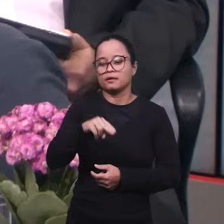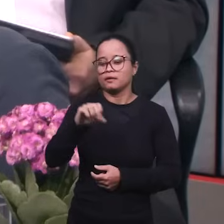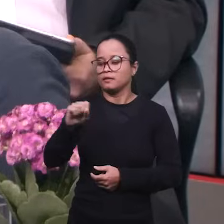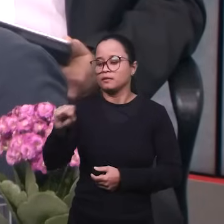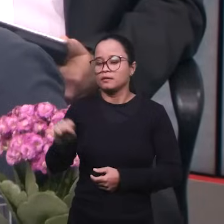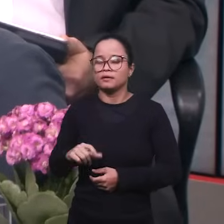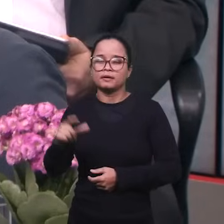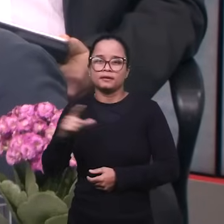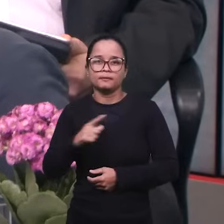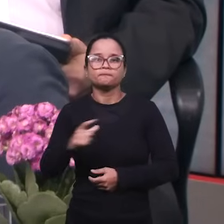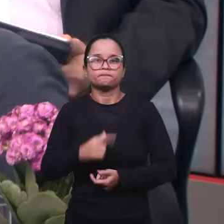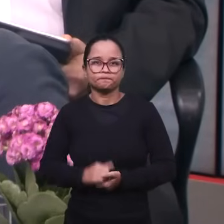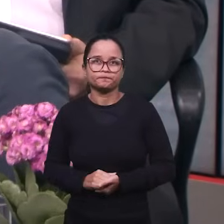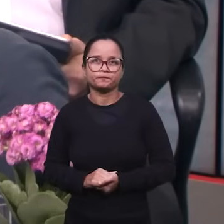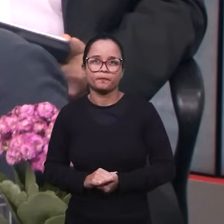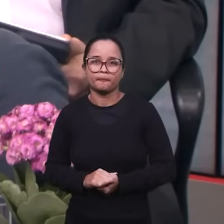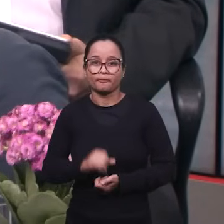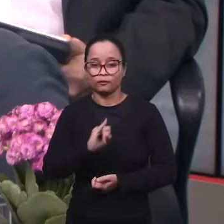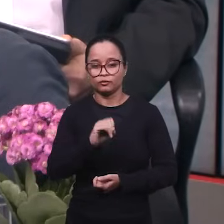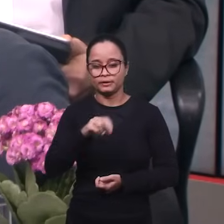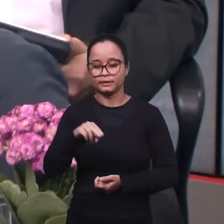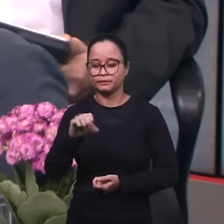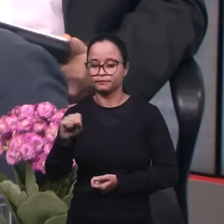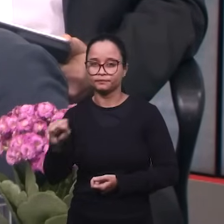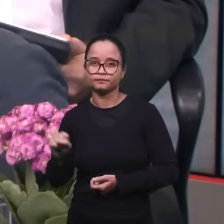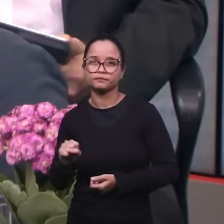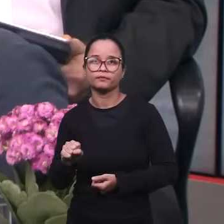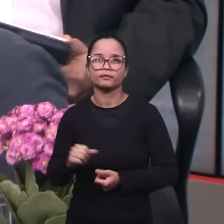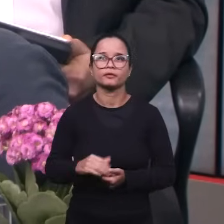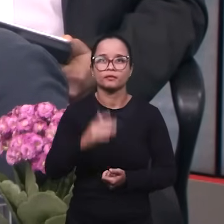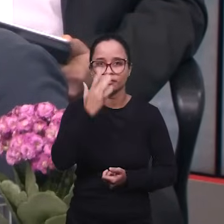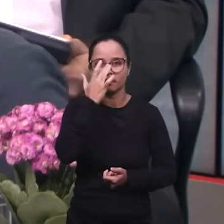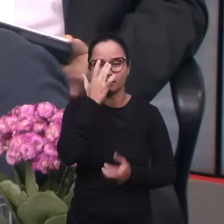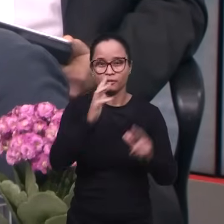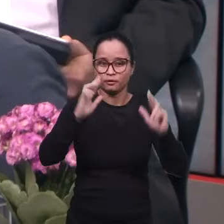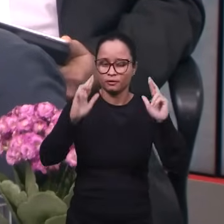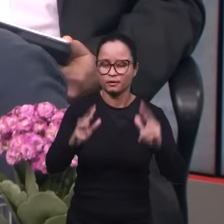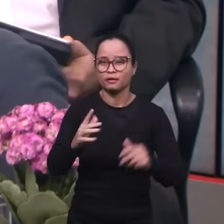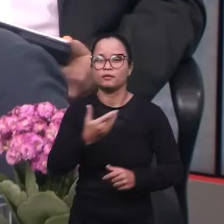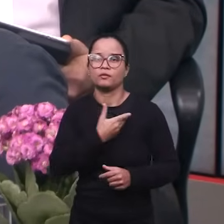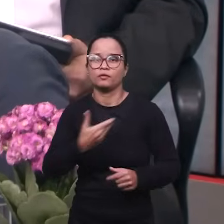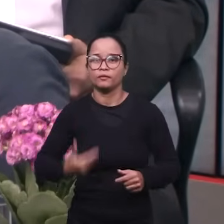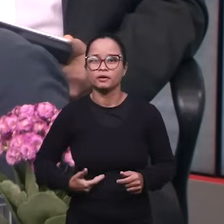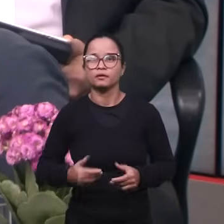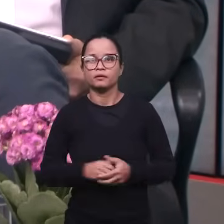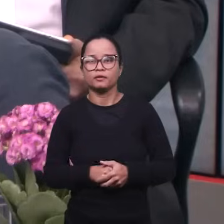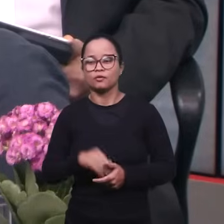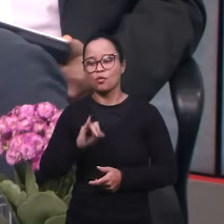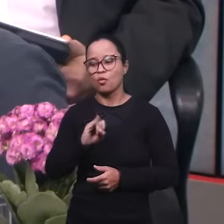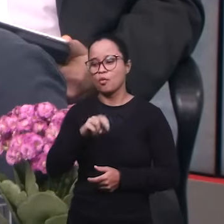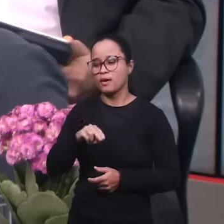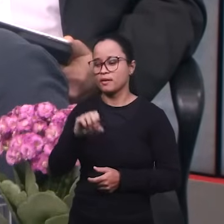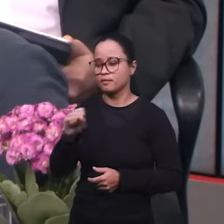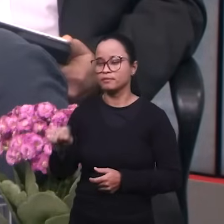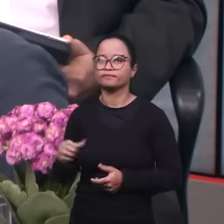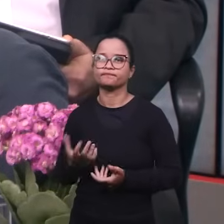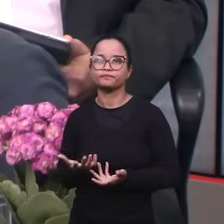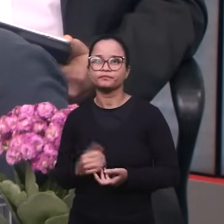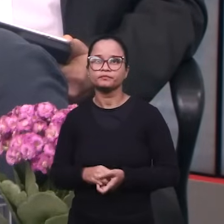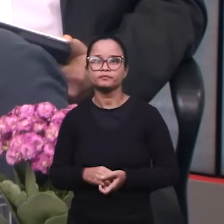INSS. Existe uma situação do INSS que não tem nada a ver com o governo, não tem nada a ver com o INSS em